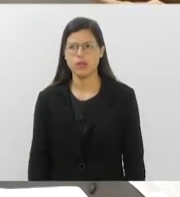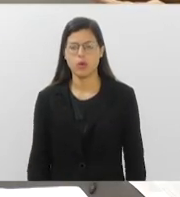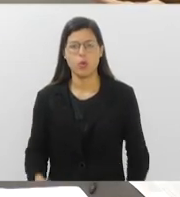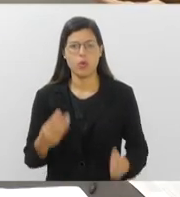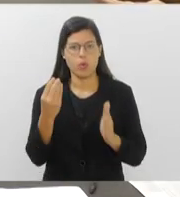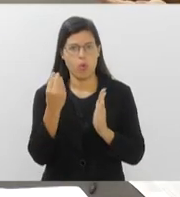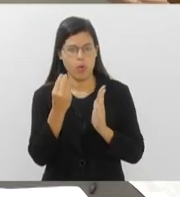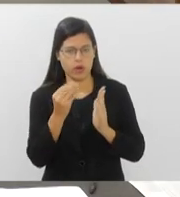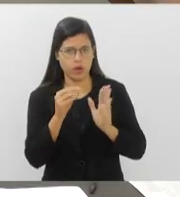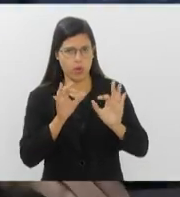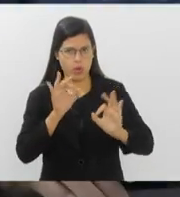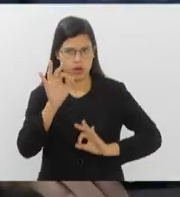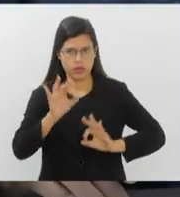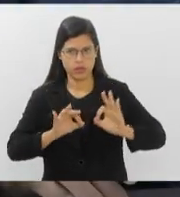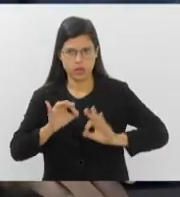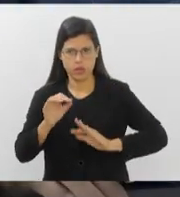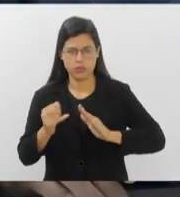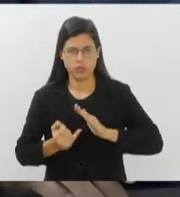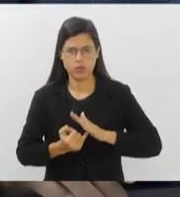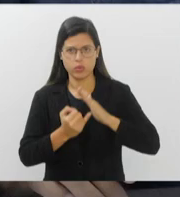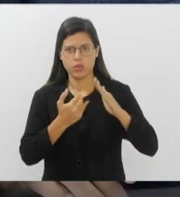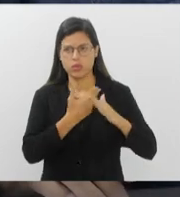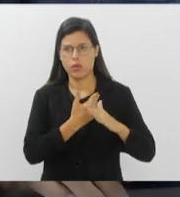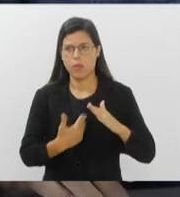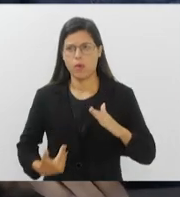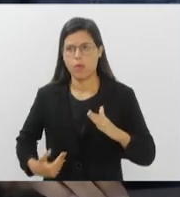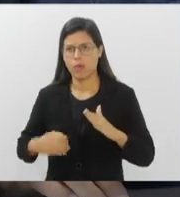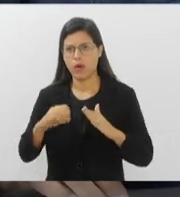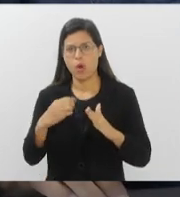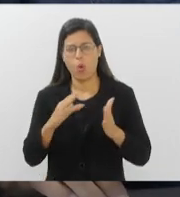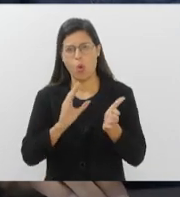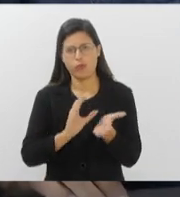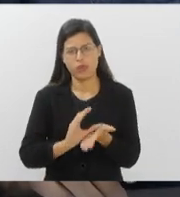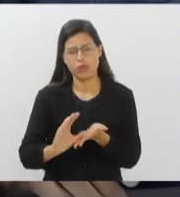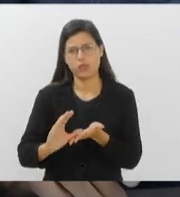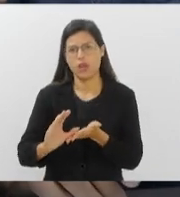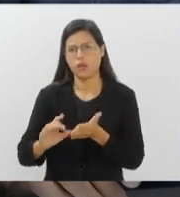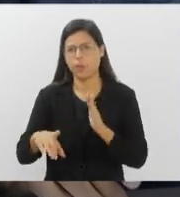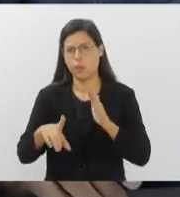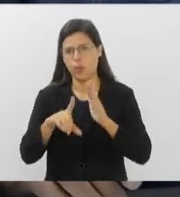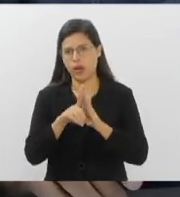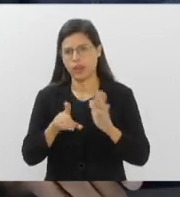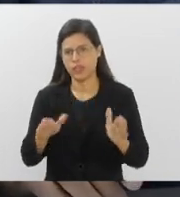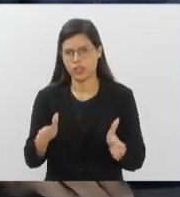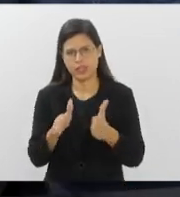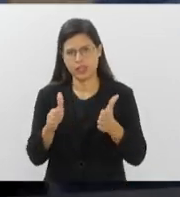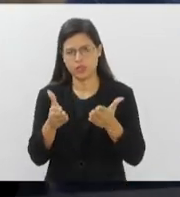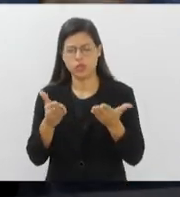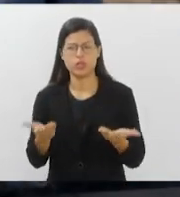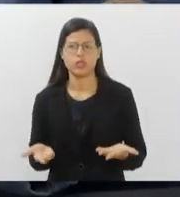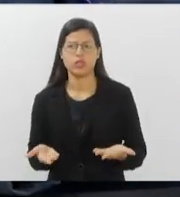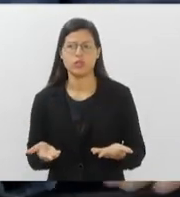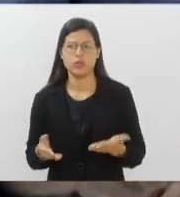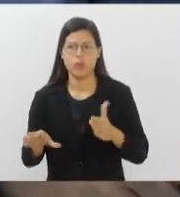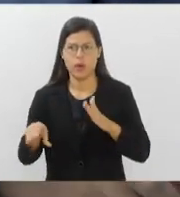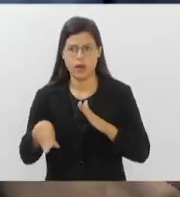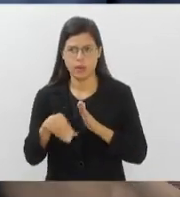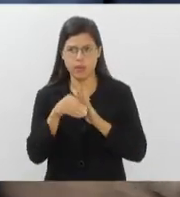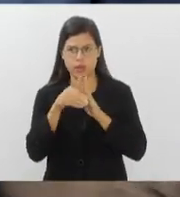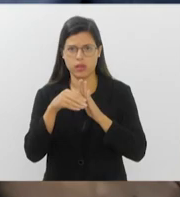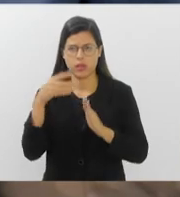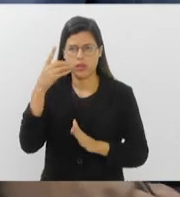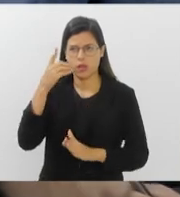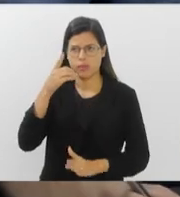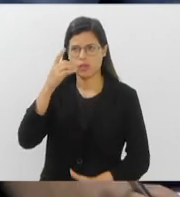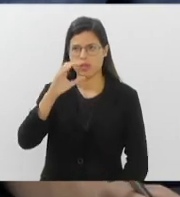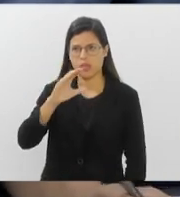organizado por órgãos públicos ou financiado com por recursos públicos. Leis de incentivo. Então, eu corroboro a sugestão. E com a emenda da deputada